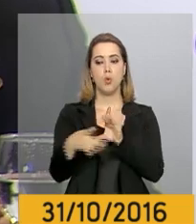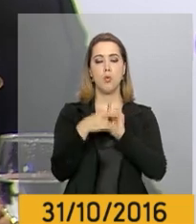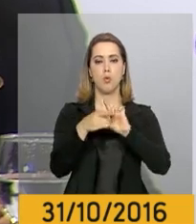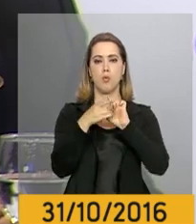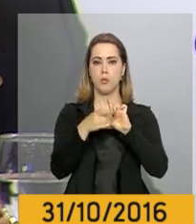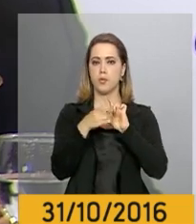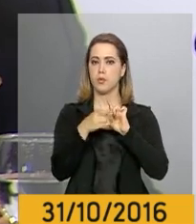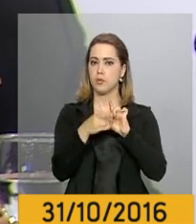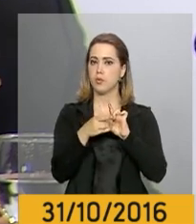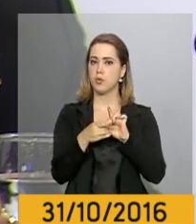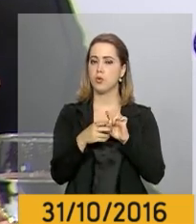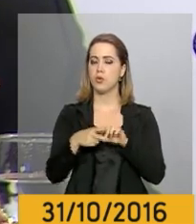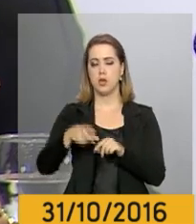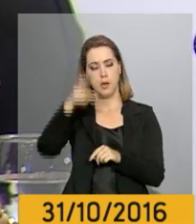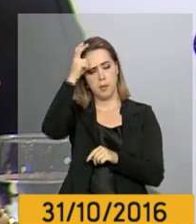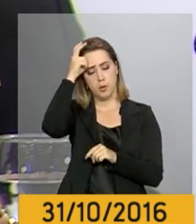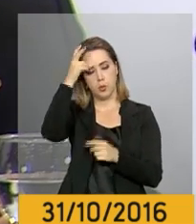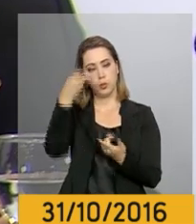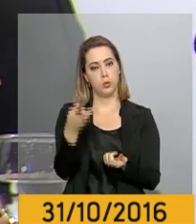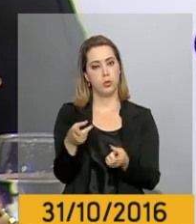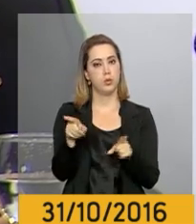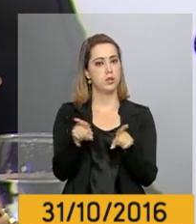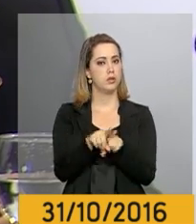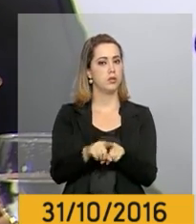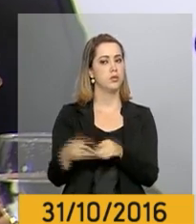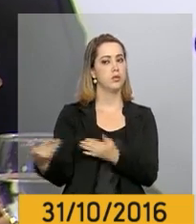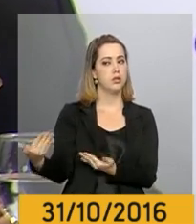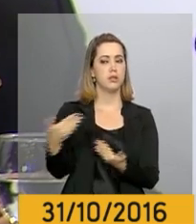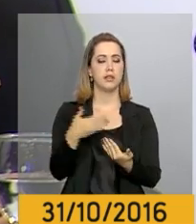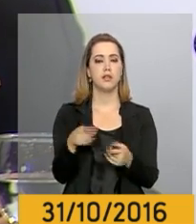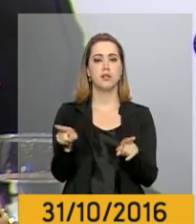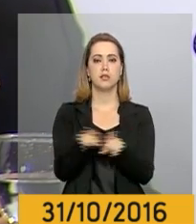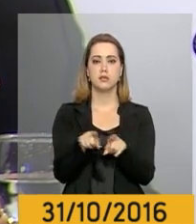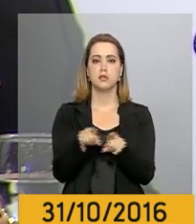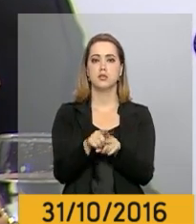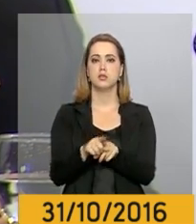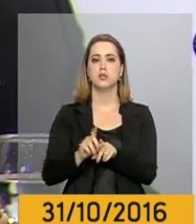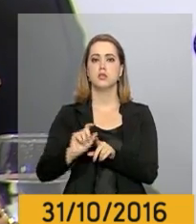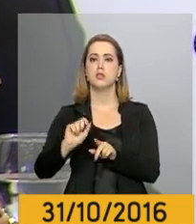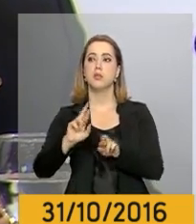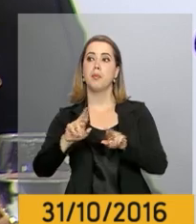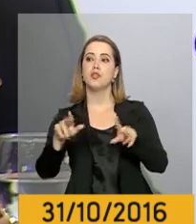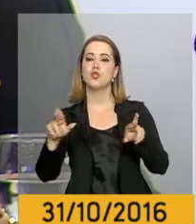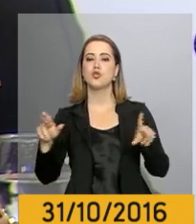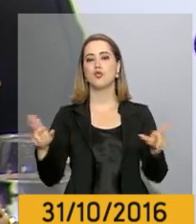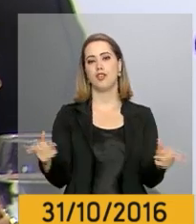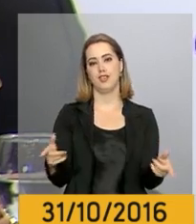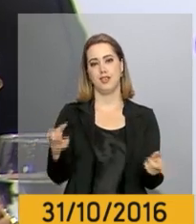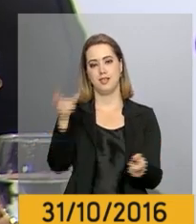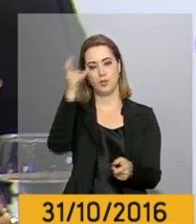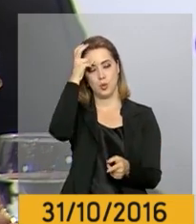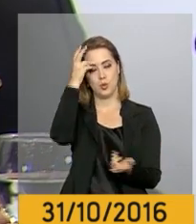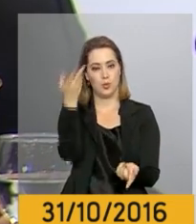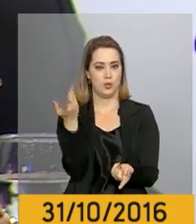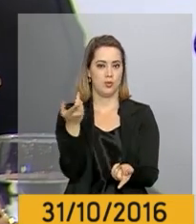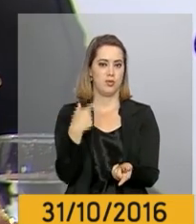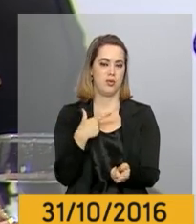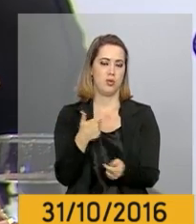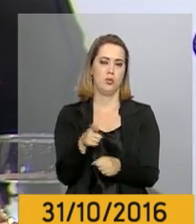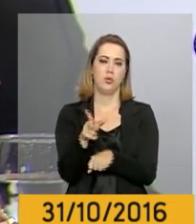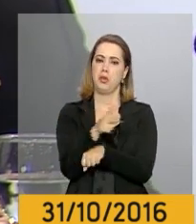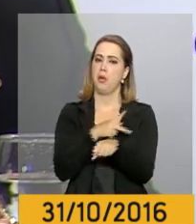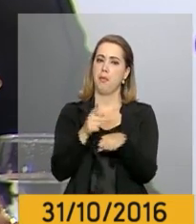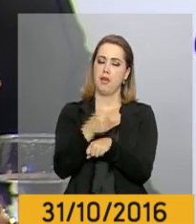por fortes laços culturais eh que trazem ao mesmo tempo o signo da diversidade não há país daqueles que